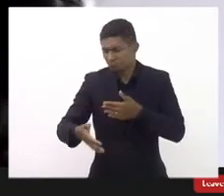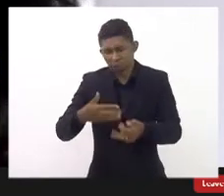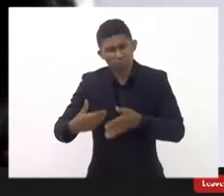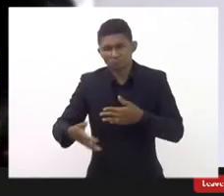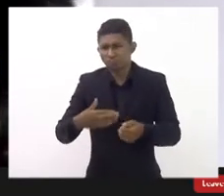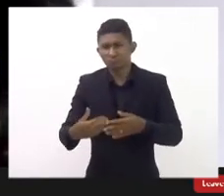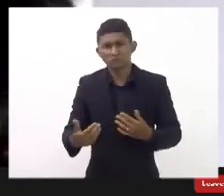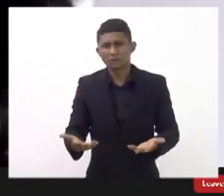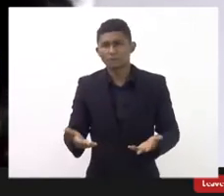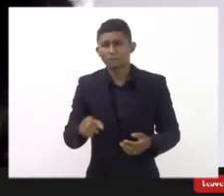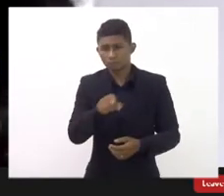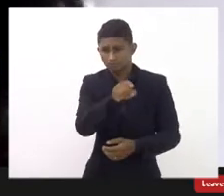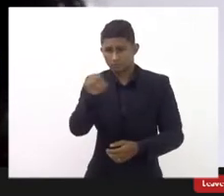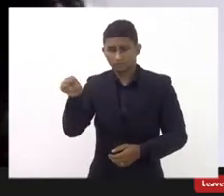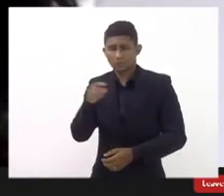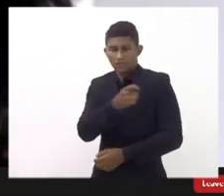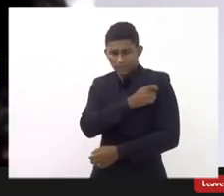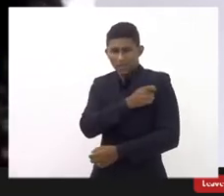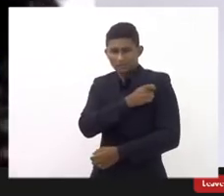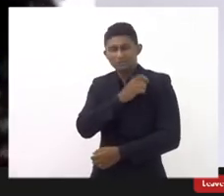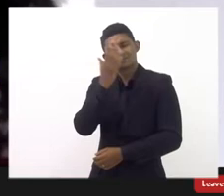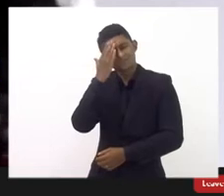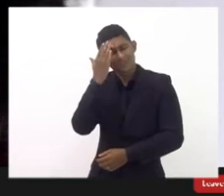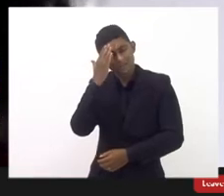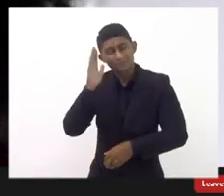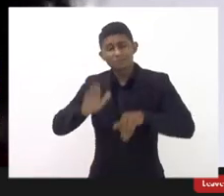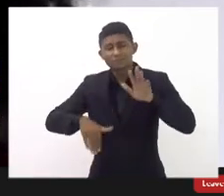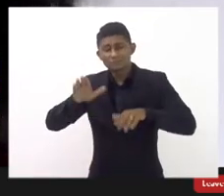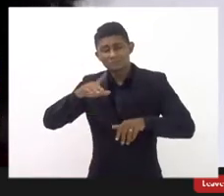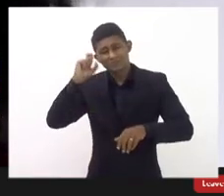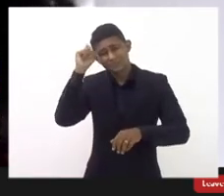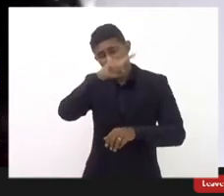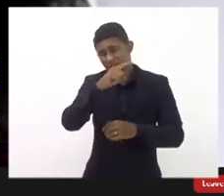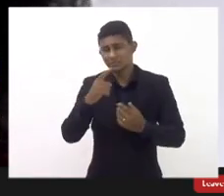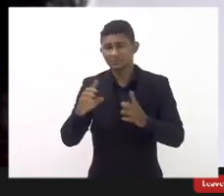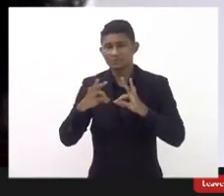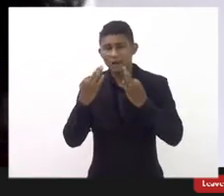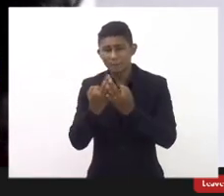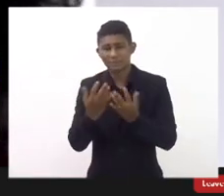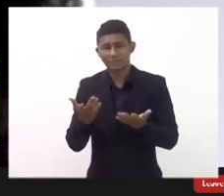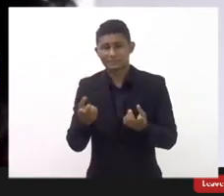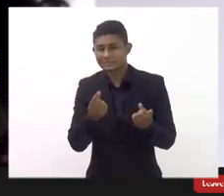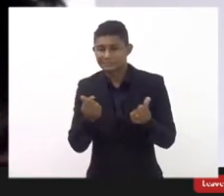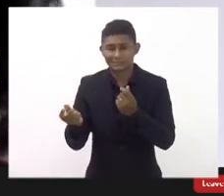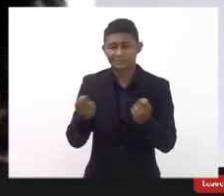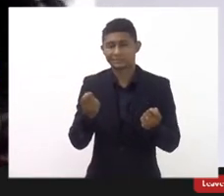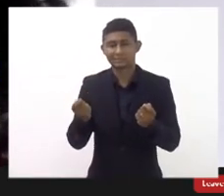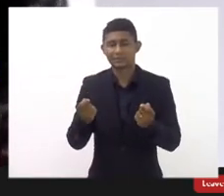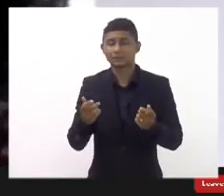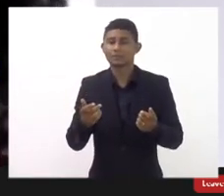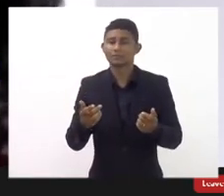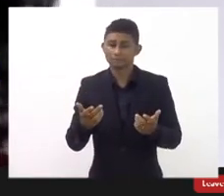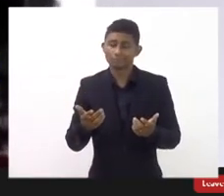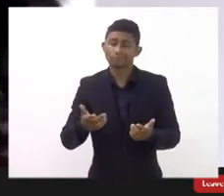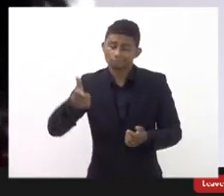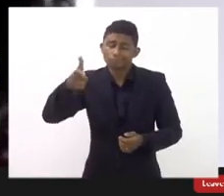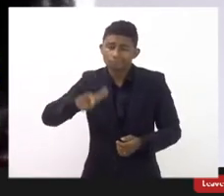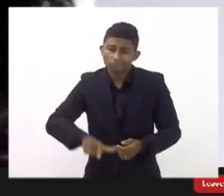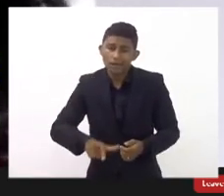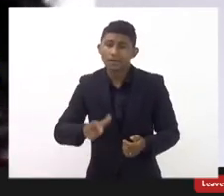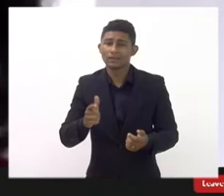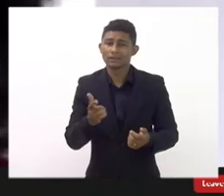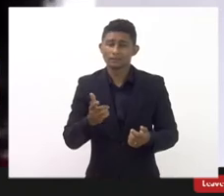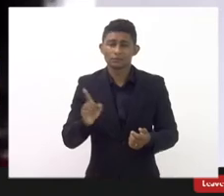são muito, muito penosas e muito difíceis para a maioria dos trabalhadores é mais um elemento para corroborar a necessidade